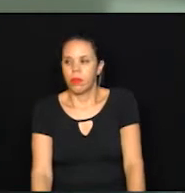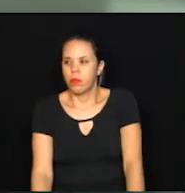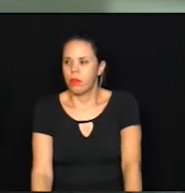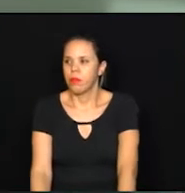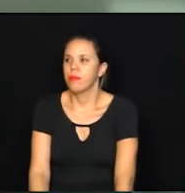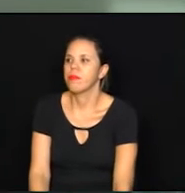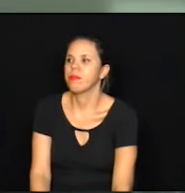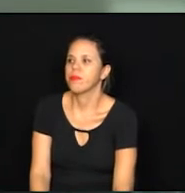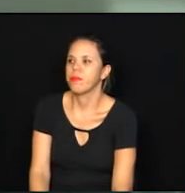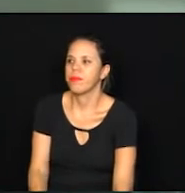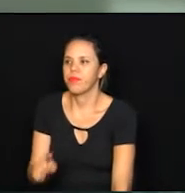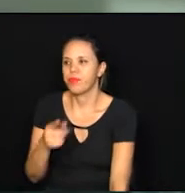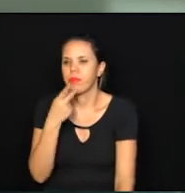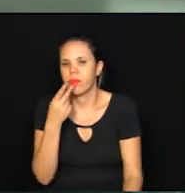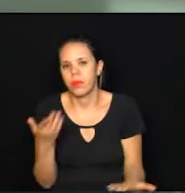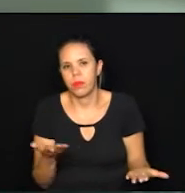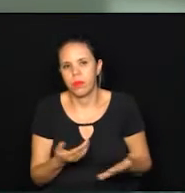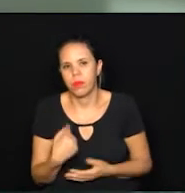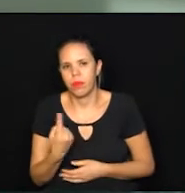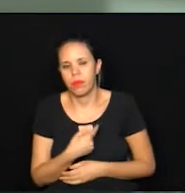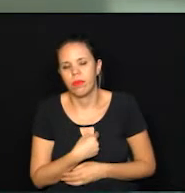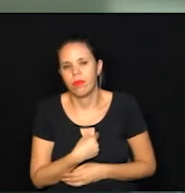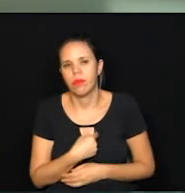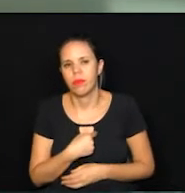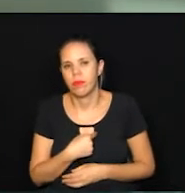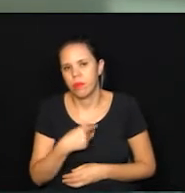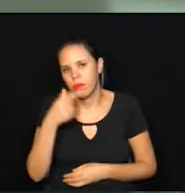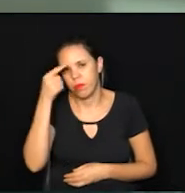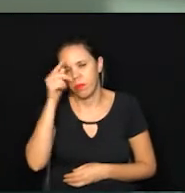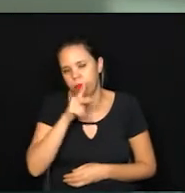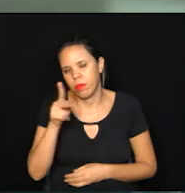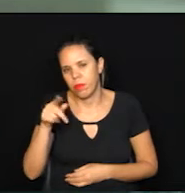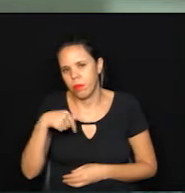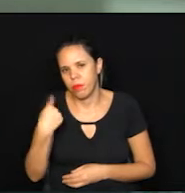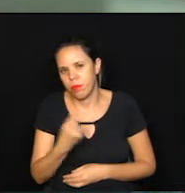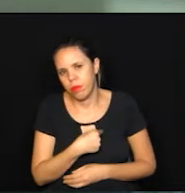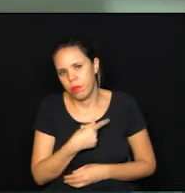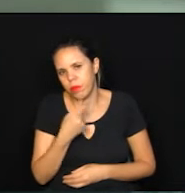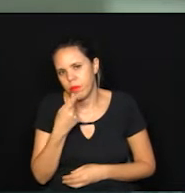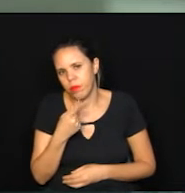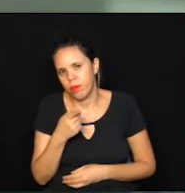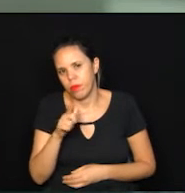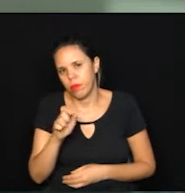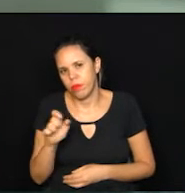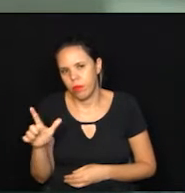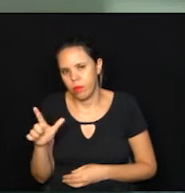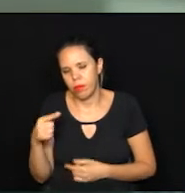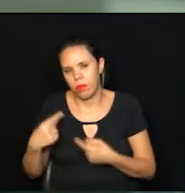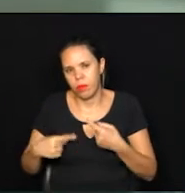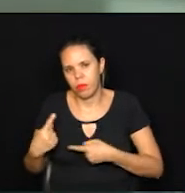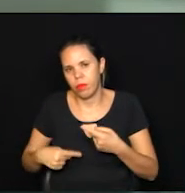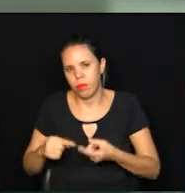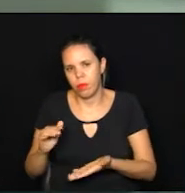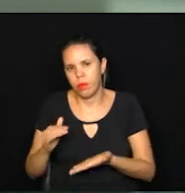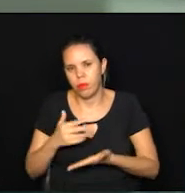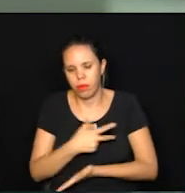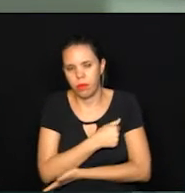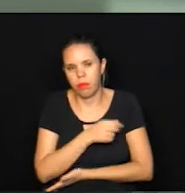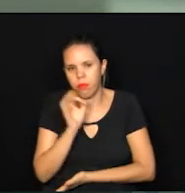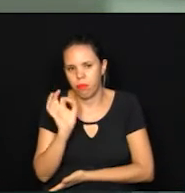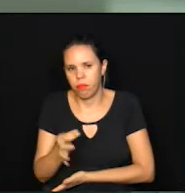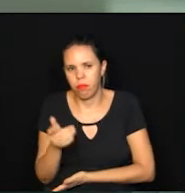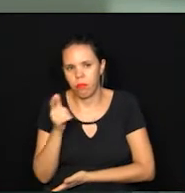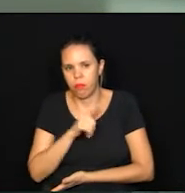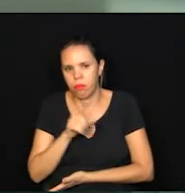Esse cenário que você citou, nós acadêmicos andam chamando de geopolítica da vacina. Com